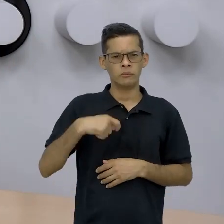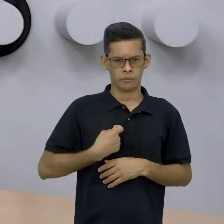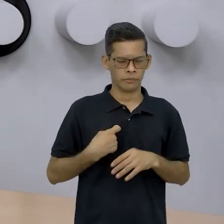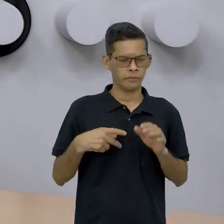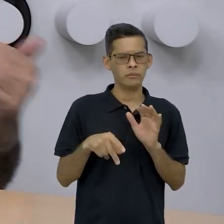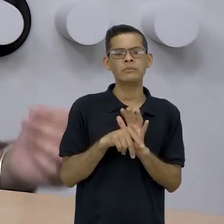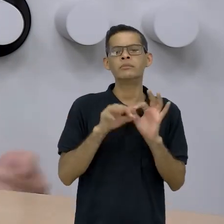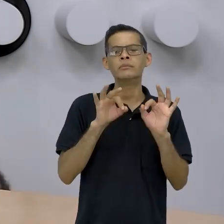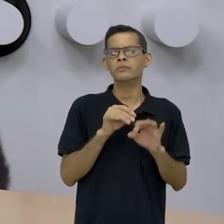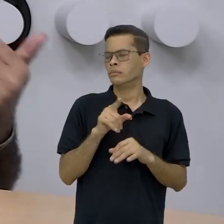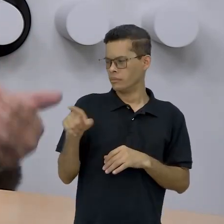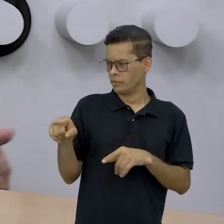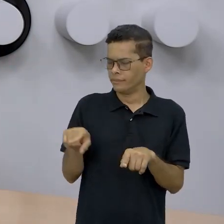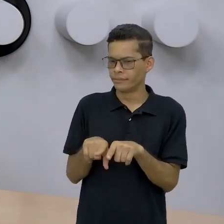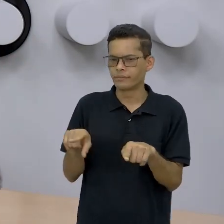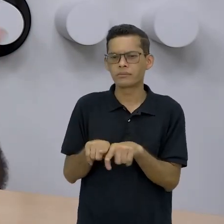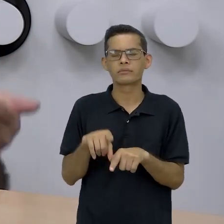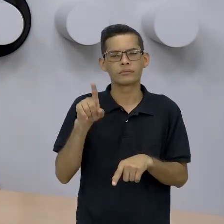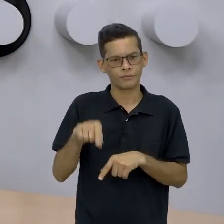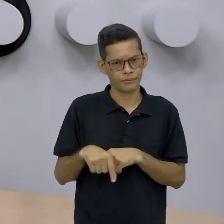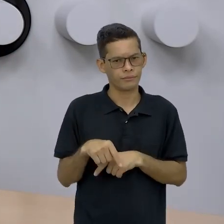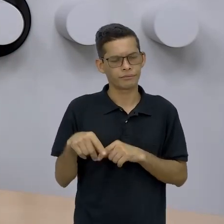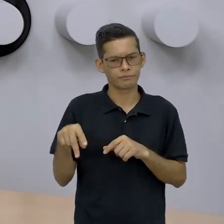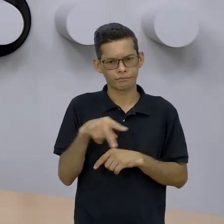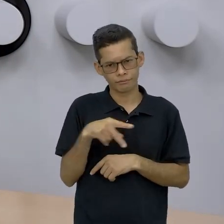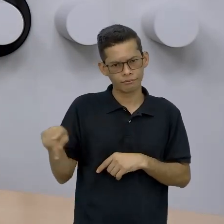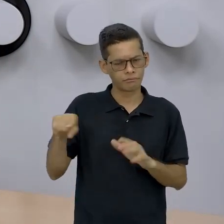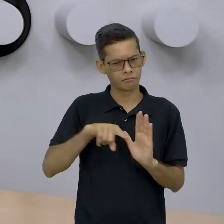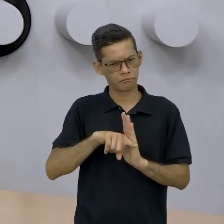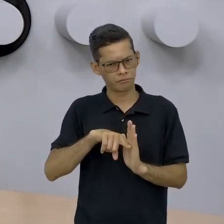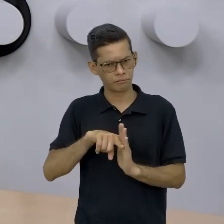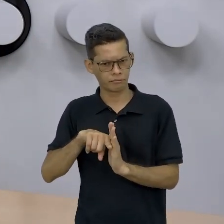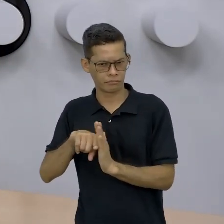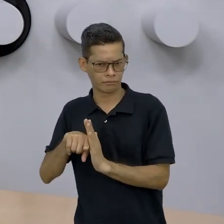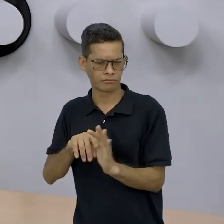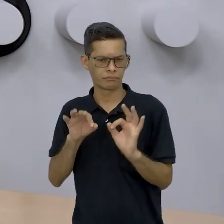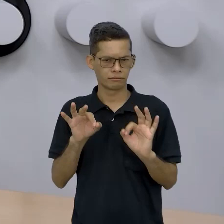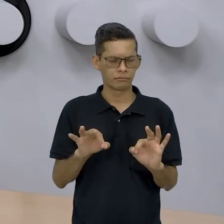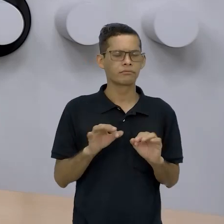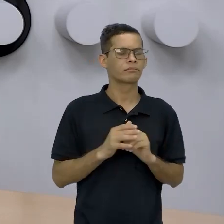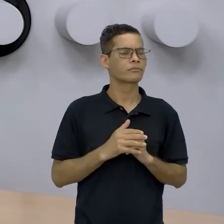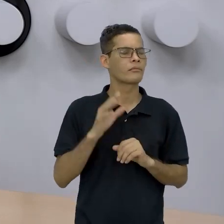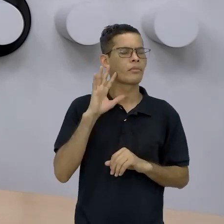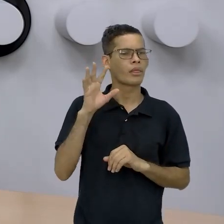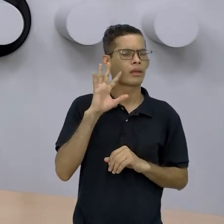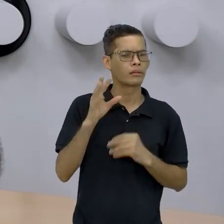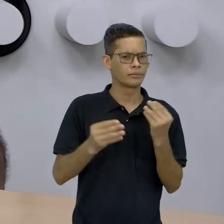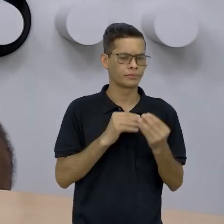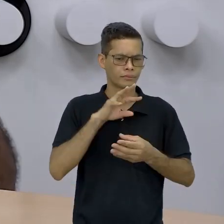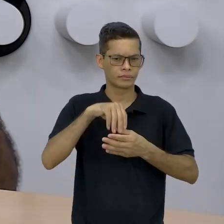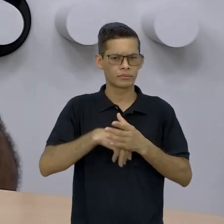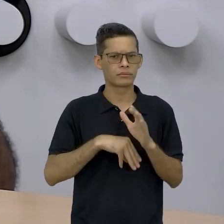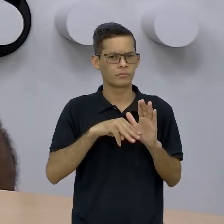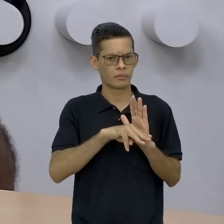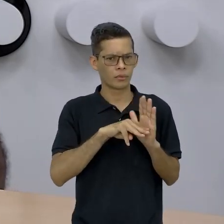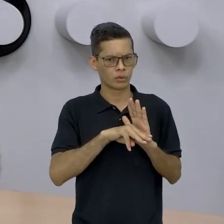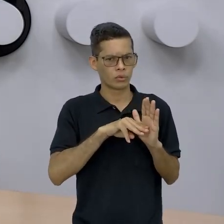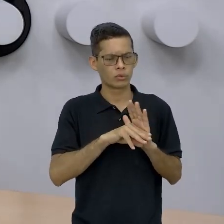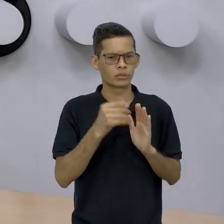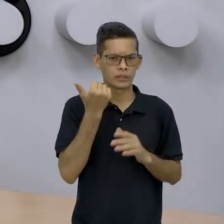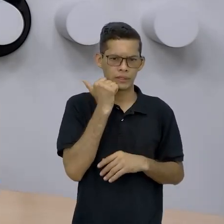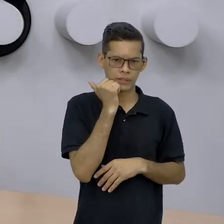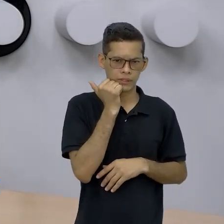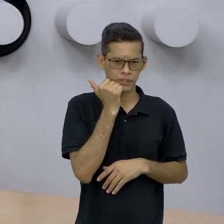você, da mesma seara, professora, pesquisadora, é muito amparado na metodologia científica, em Sim,